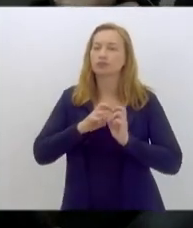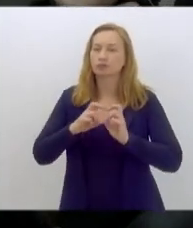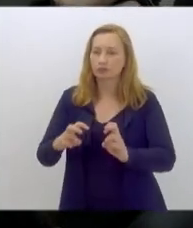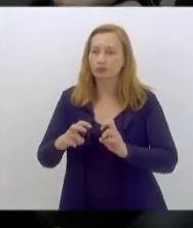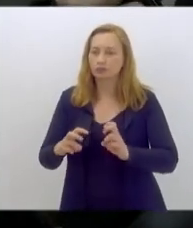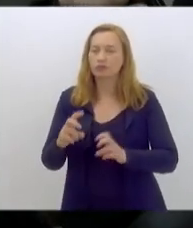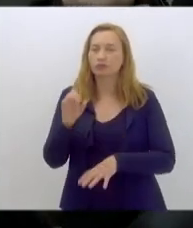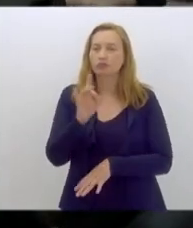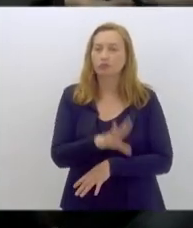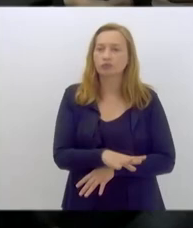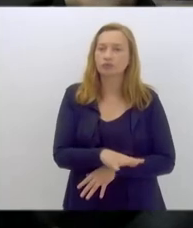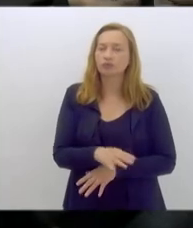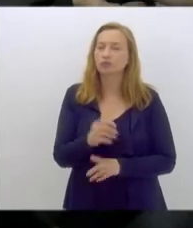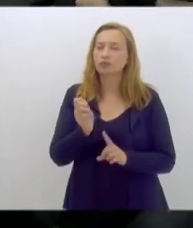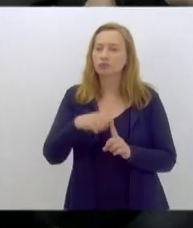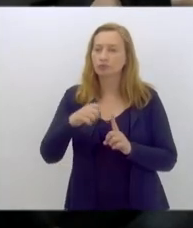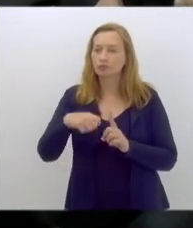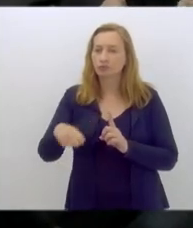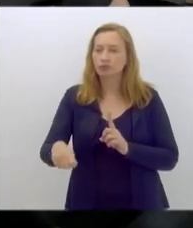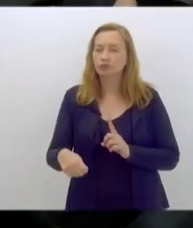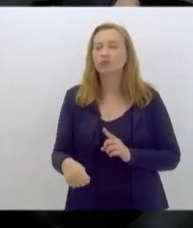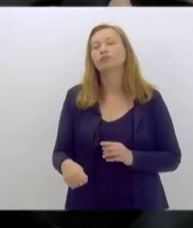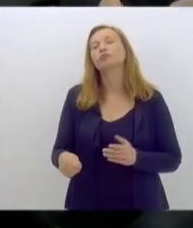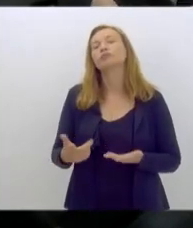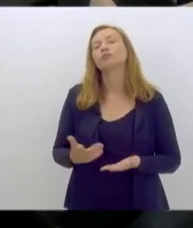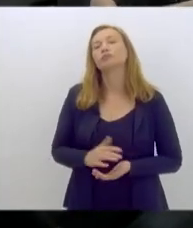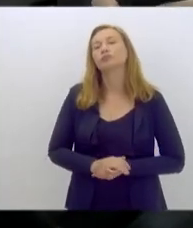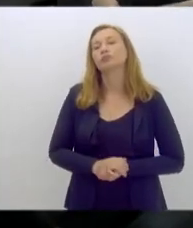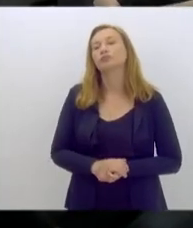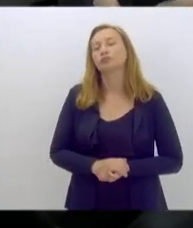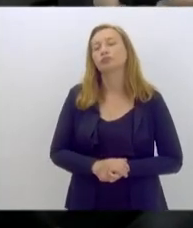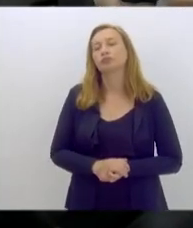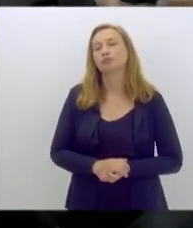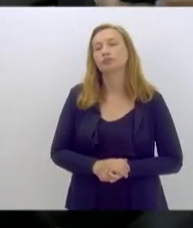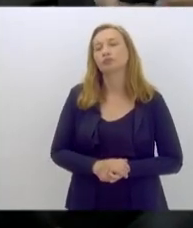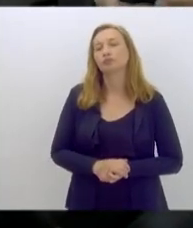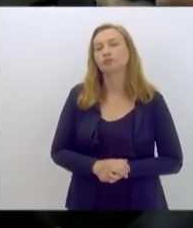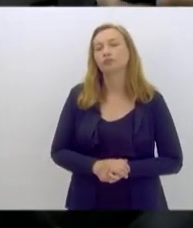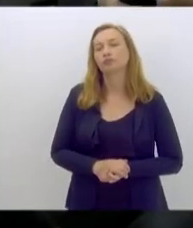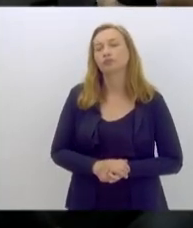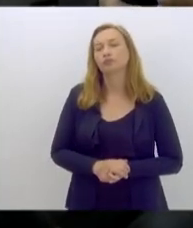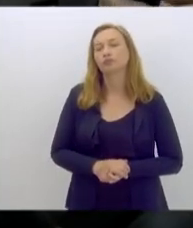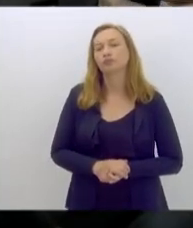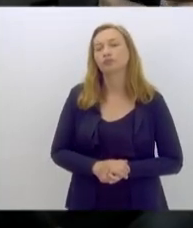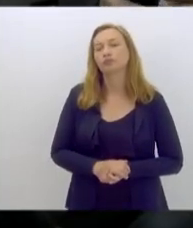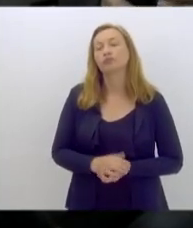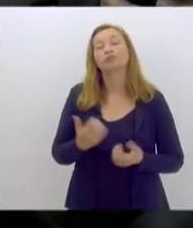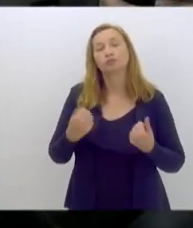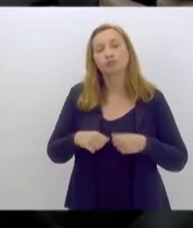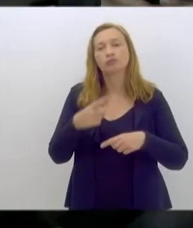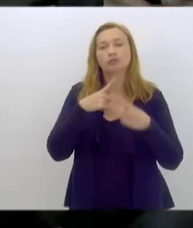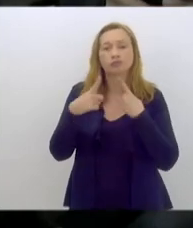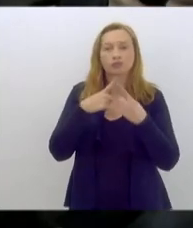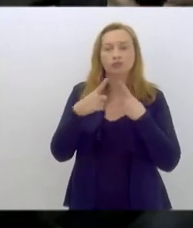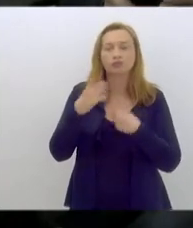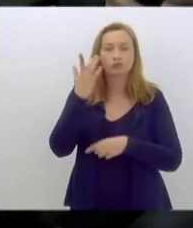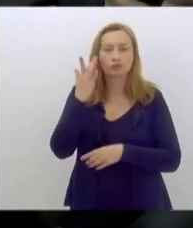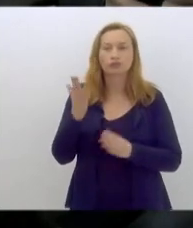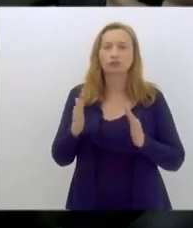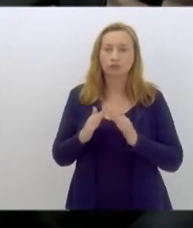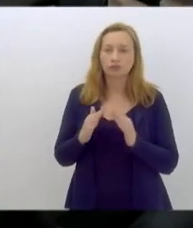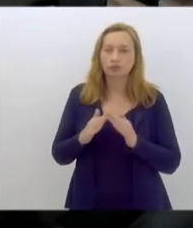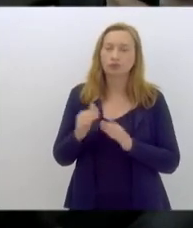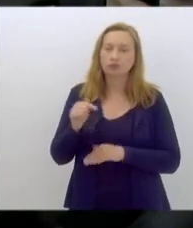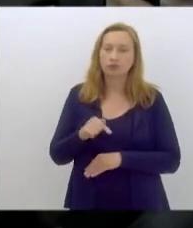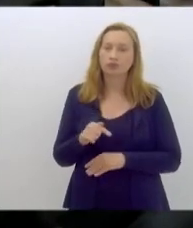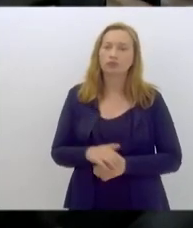nos últimos meses e de alguma forma é preciso se discutir isso eu acho que essa casa